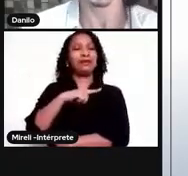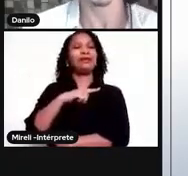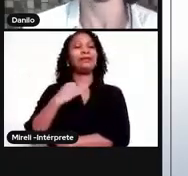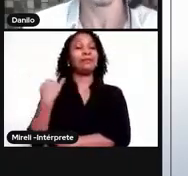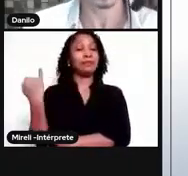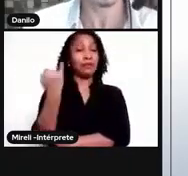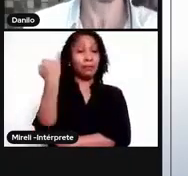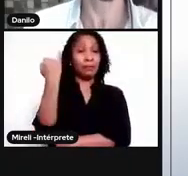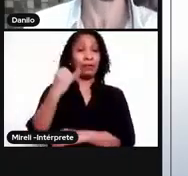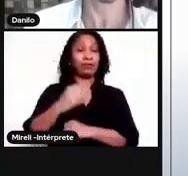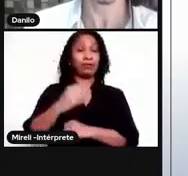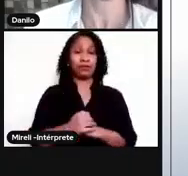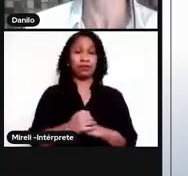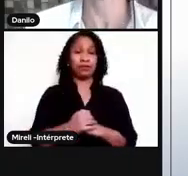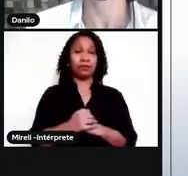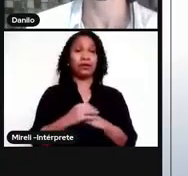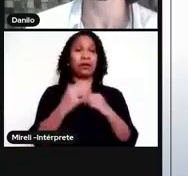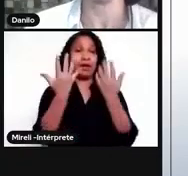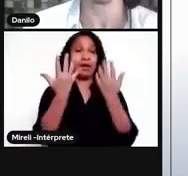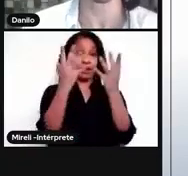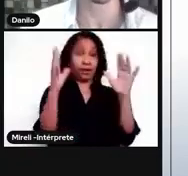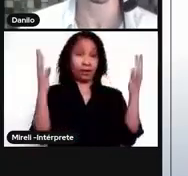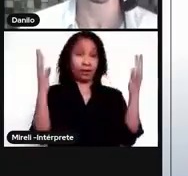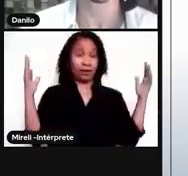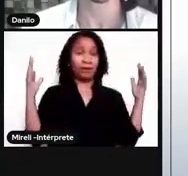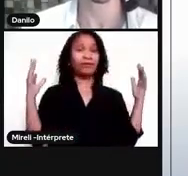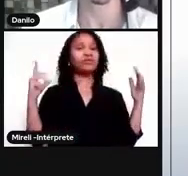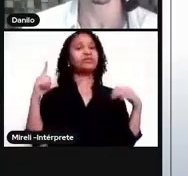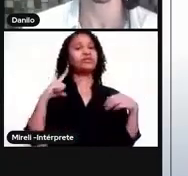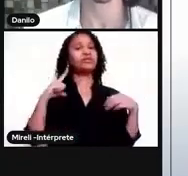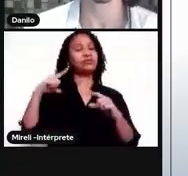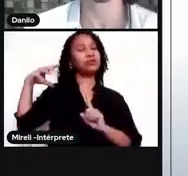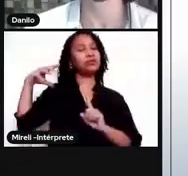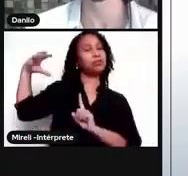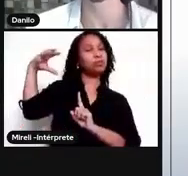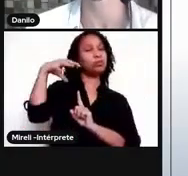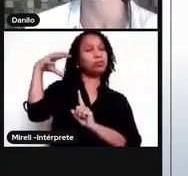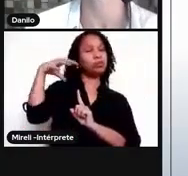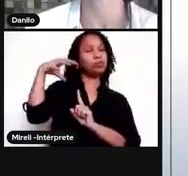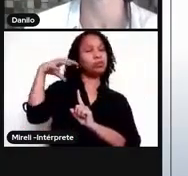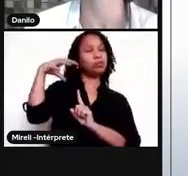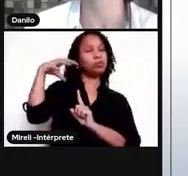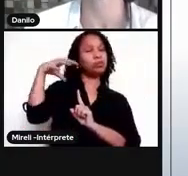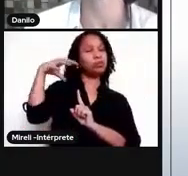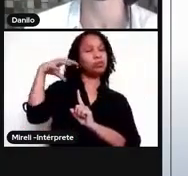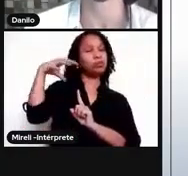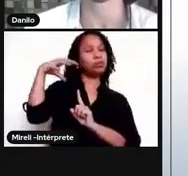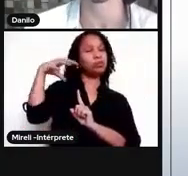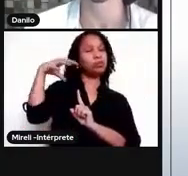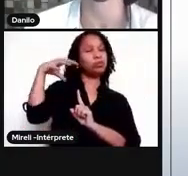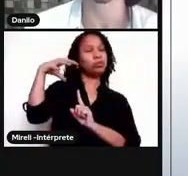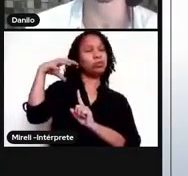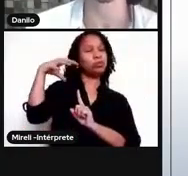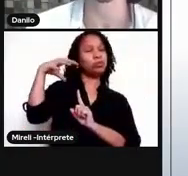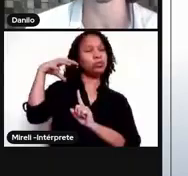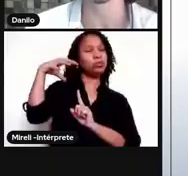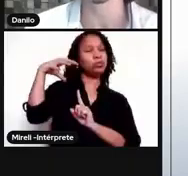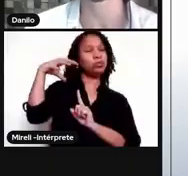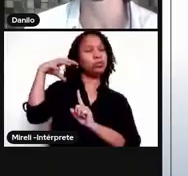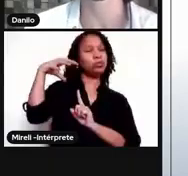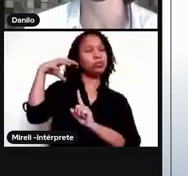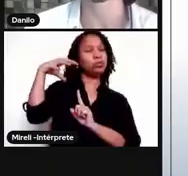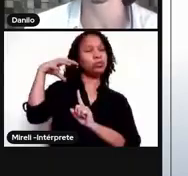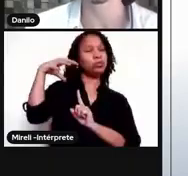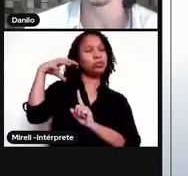disso. A vegetação é influenciada pela umidade e seguindo os regimes de chuva, ou seja, é uma vegetação que depende